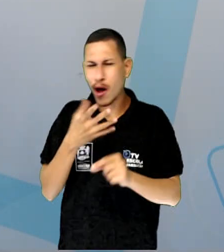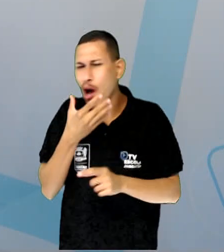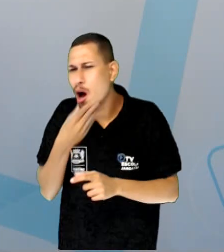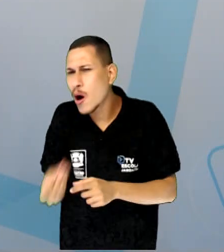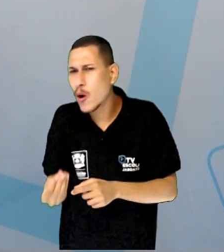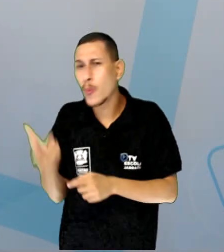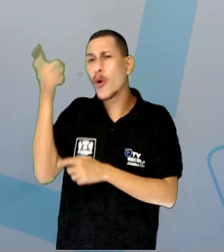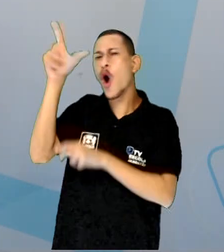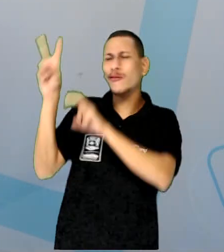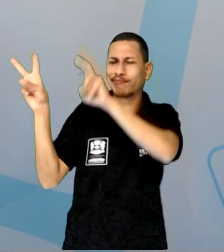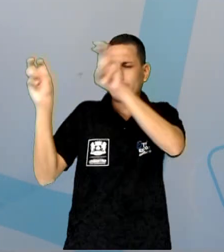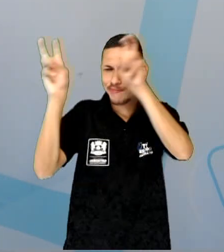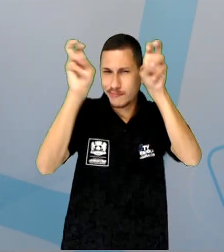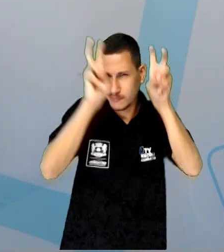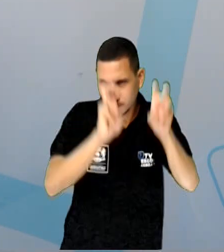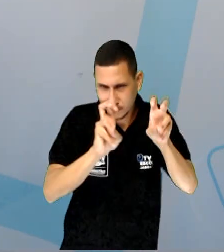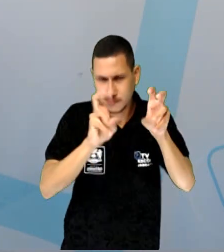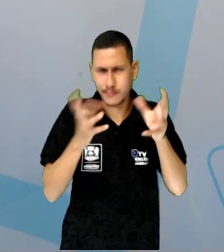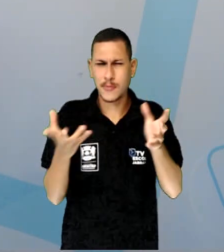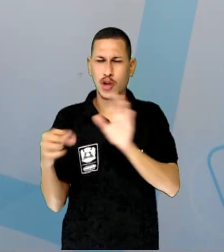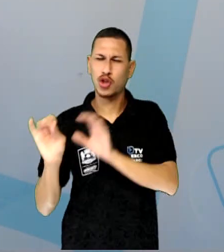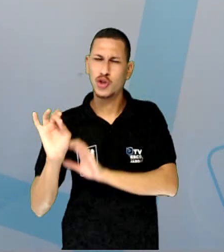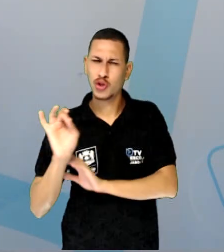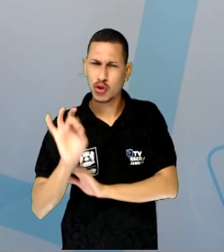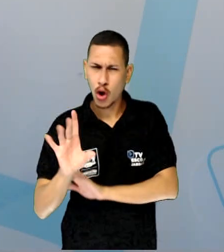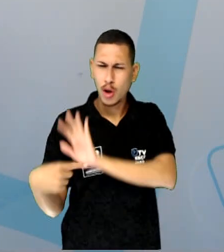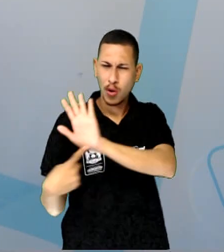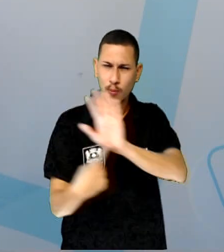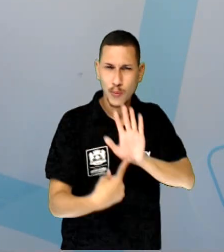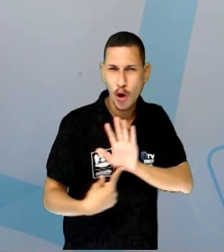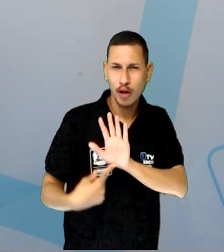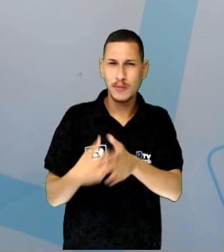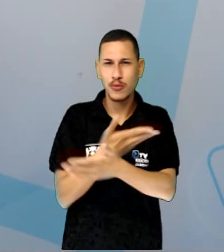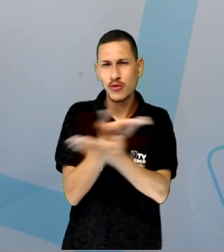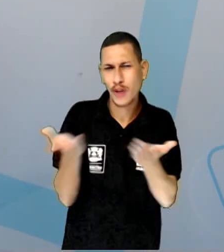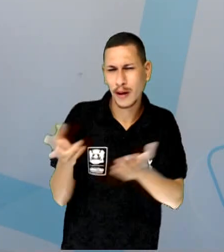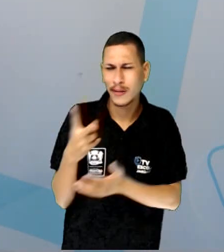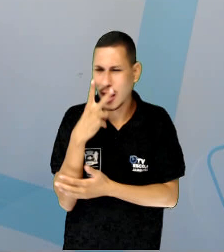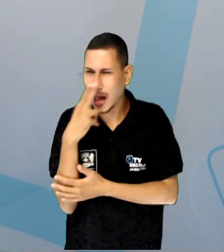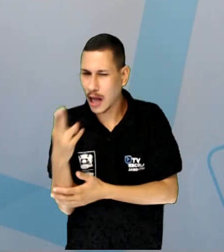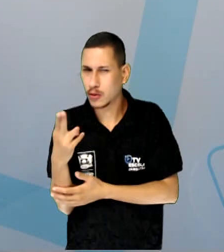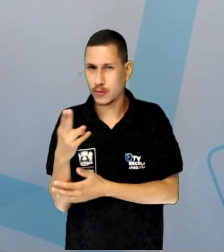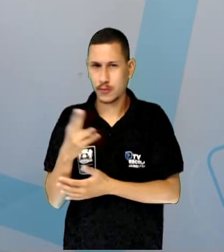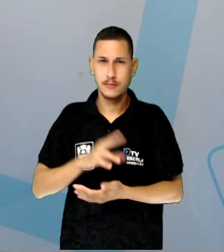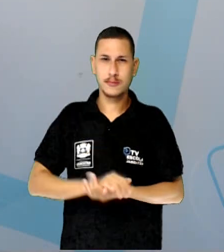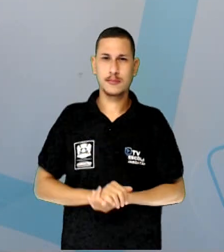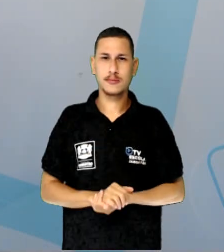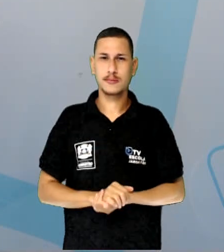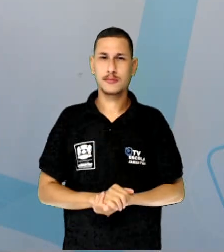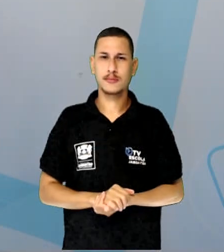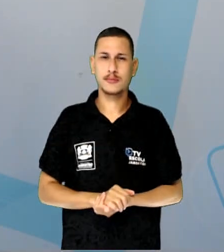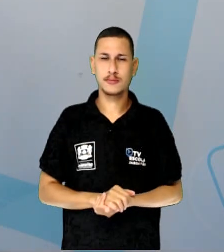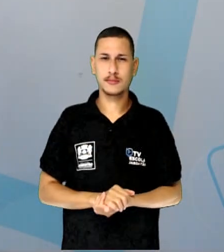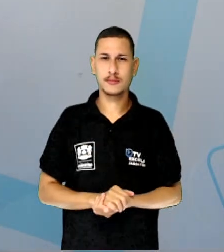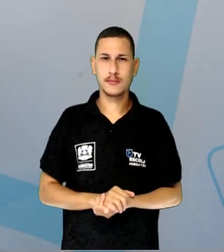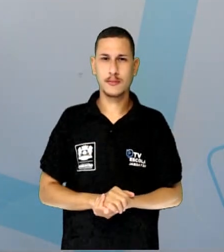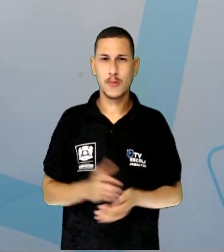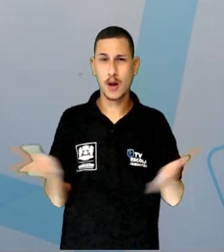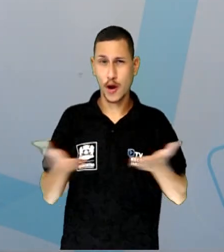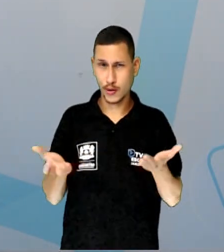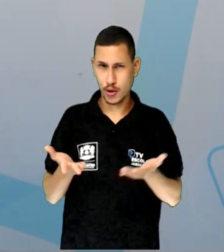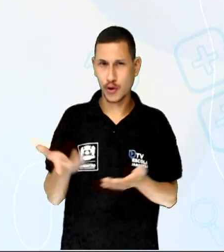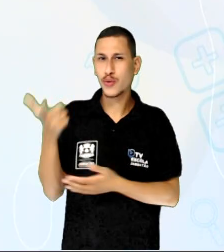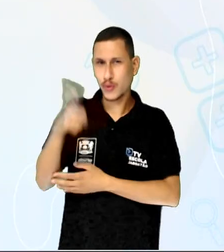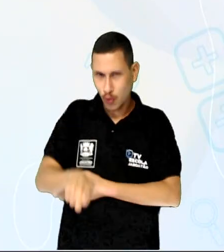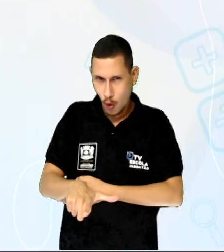uma outra situação. Nesse caso, eu estou apenas fazendo o quê? Hipótese, né? Então, dá uma olhada mais